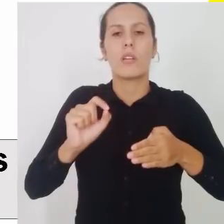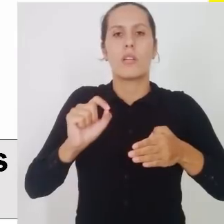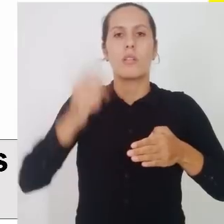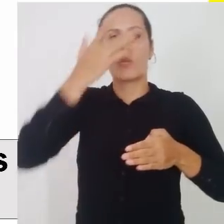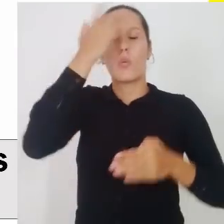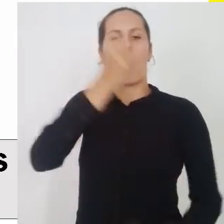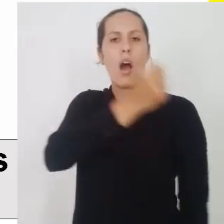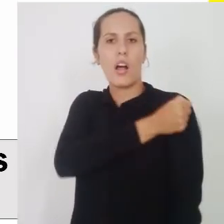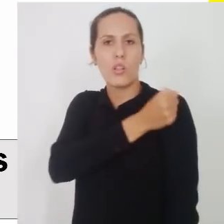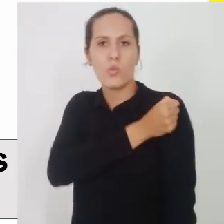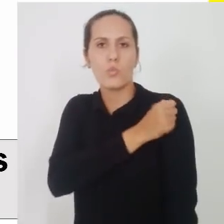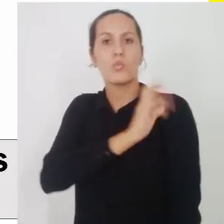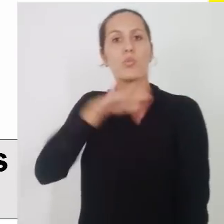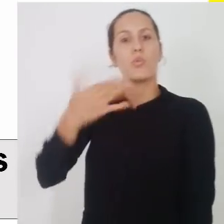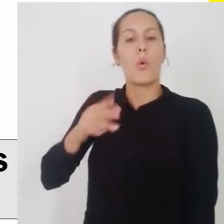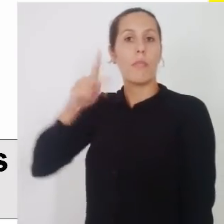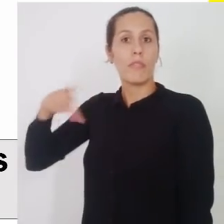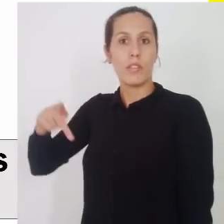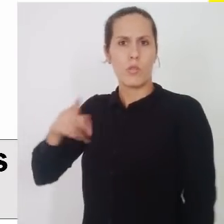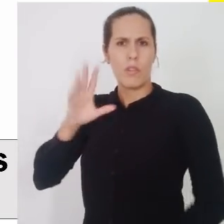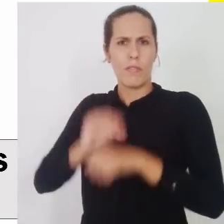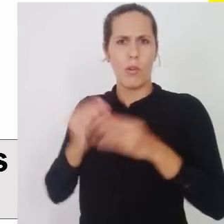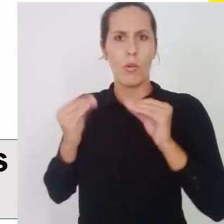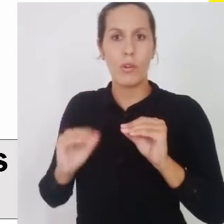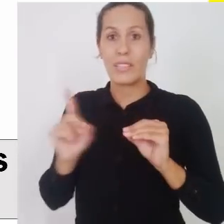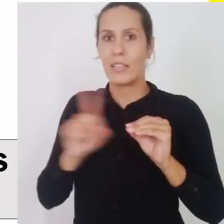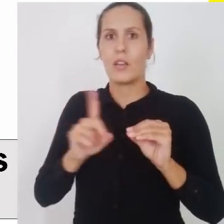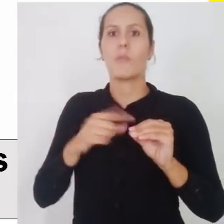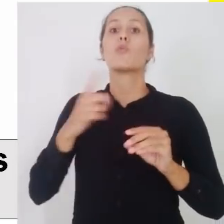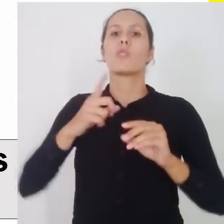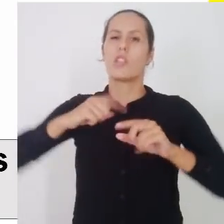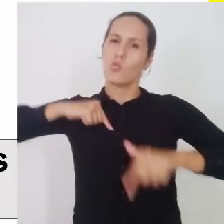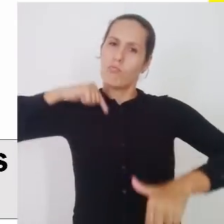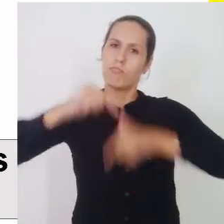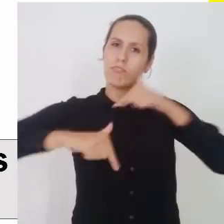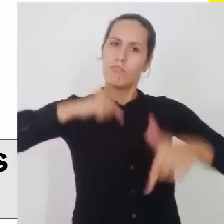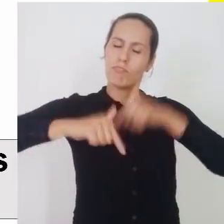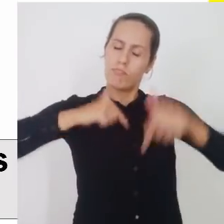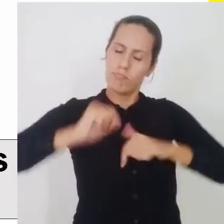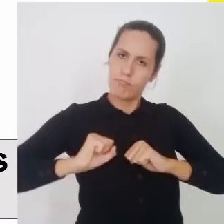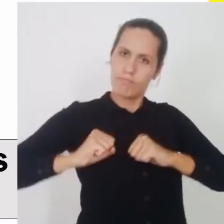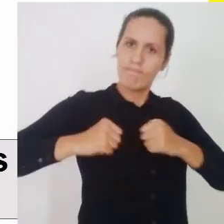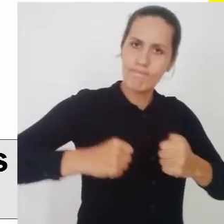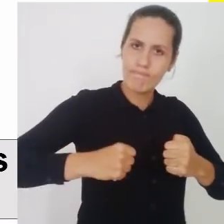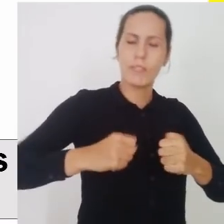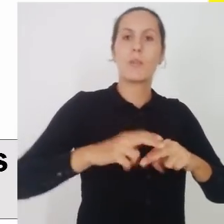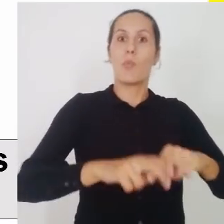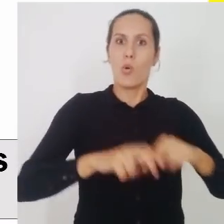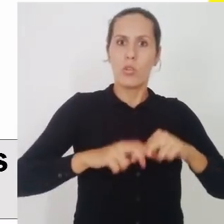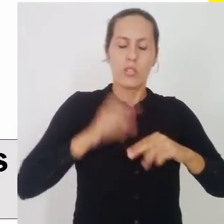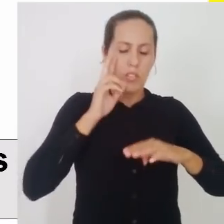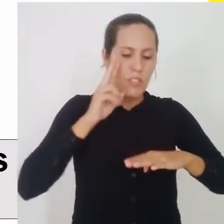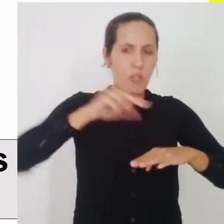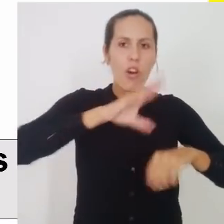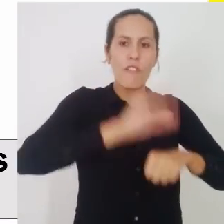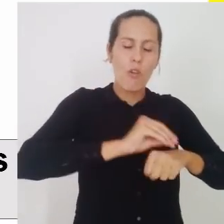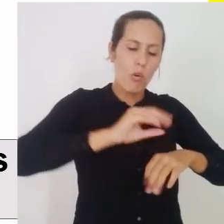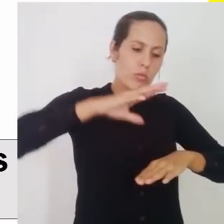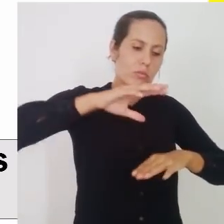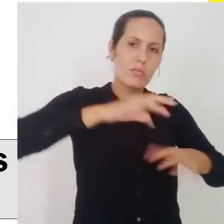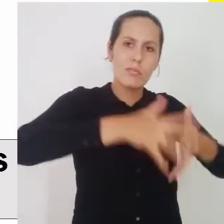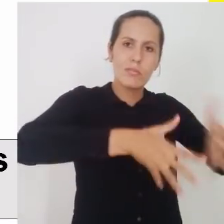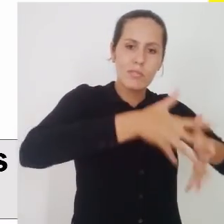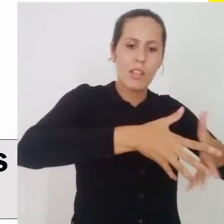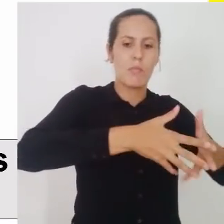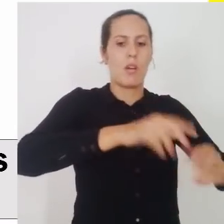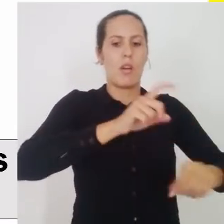vocês aquele esquema que a gente fez para a notícia, eu trouxe para a fotoreportagem também. Olha aí o esquema que eu fiz. O fato central, mais